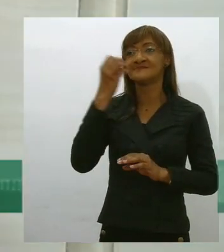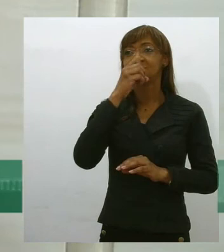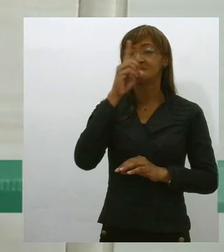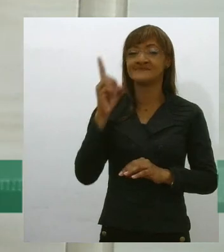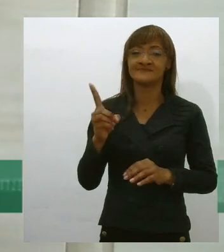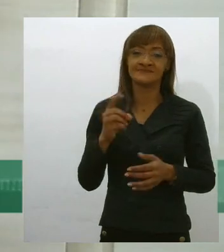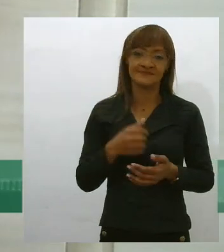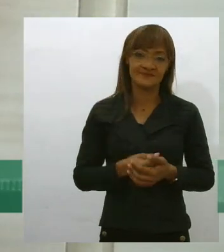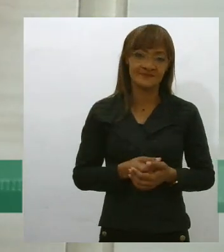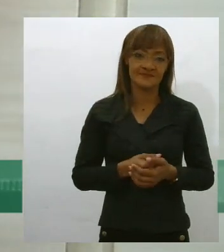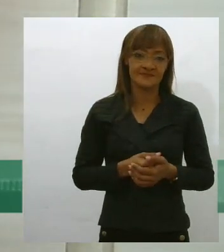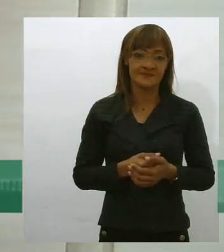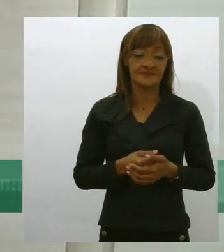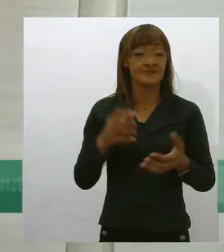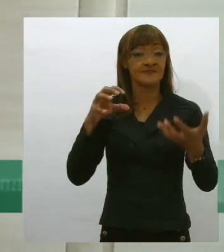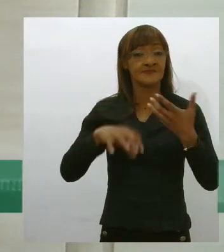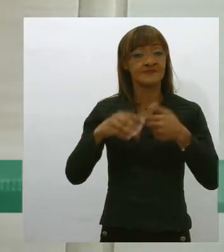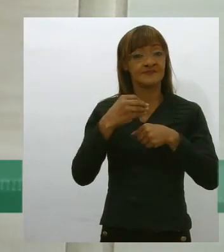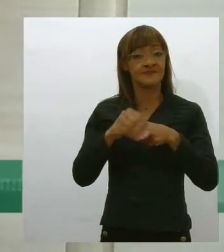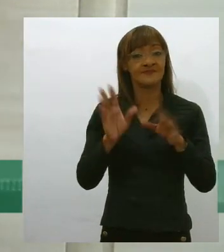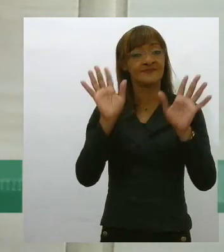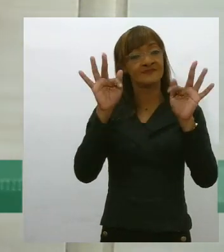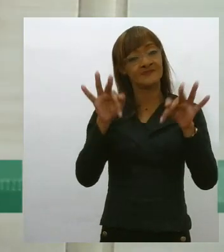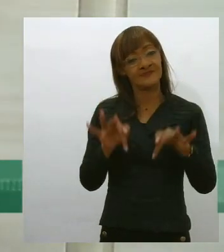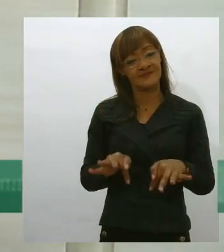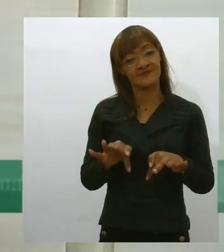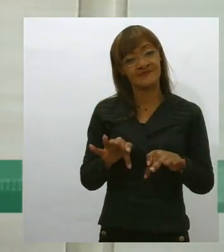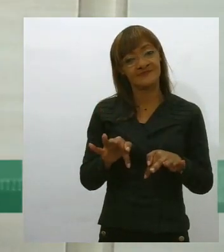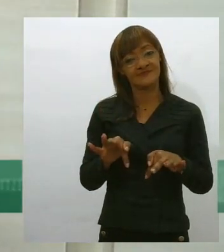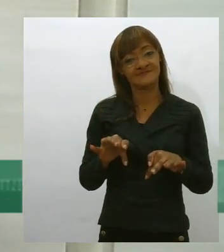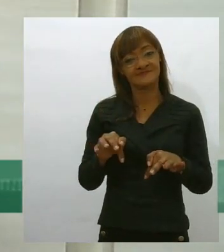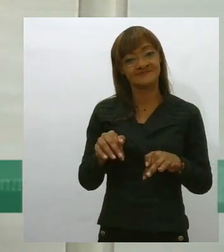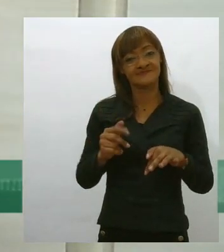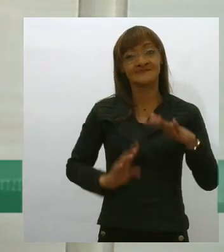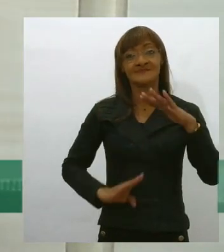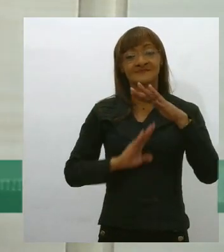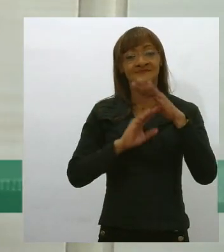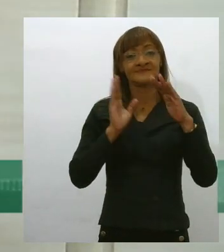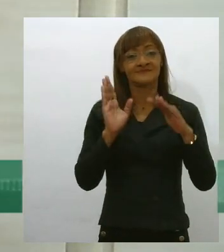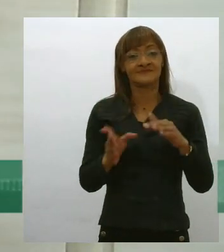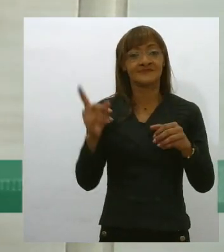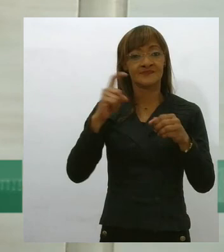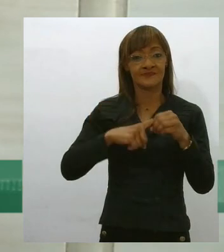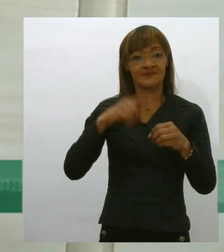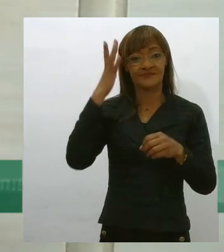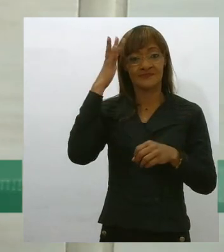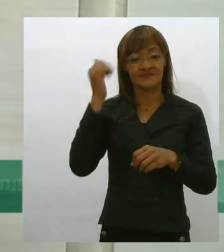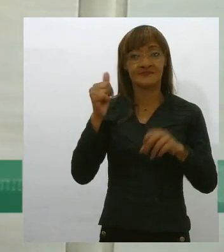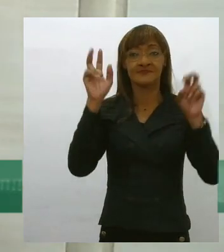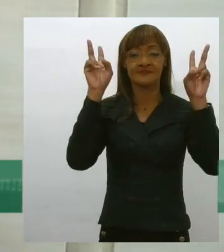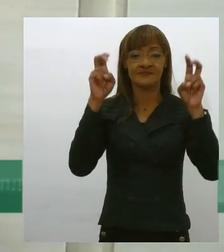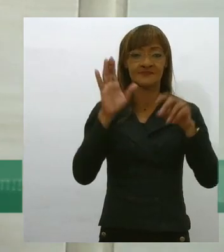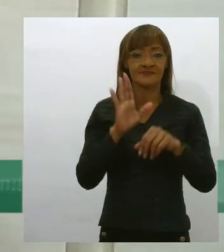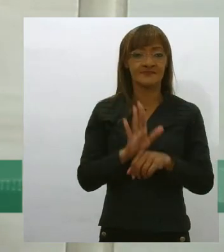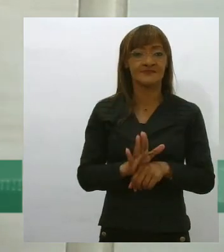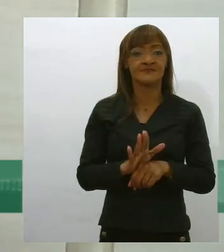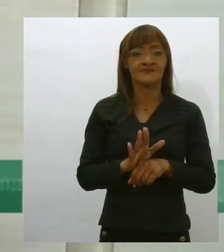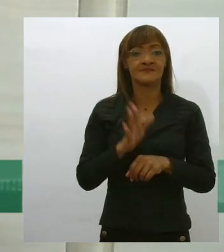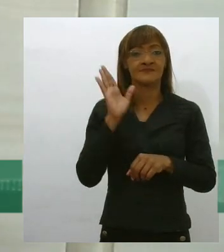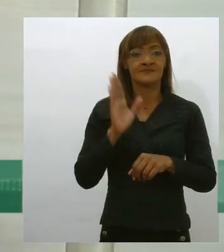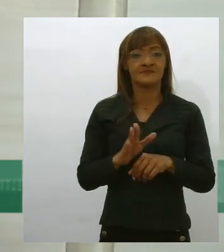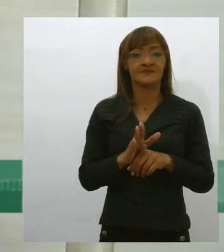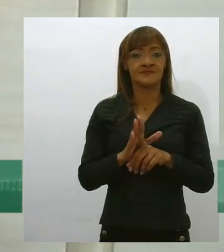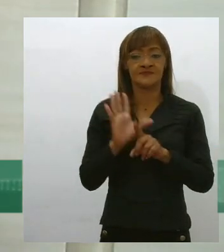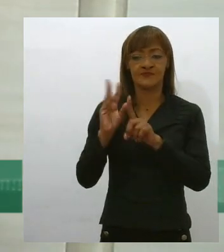programar congresso em falta chega ao fim a gente tá no nosso limite e volto amanhã com o tema sobre assédio sexual